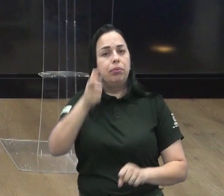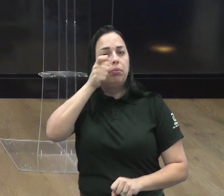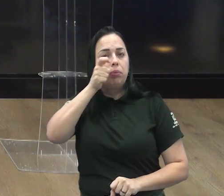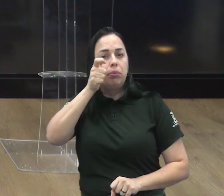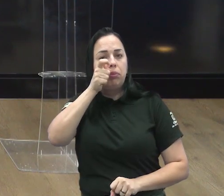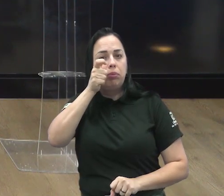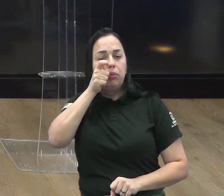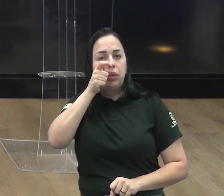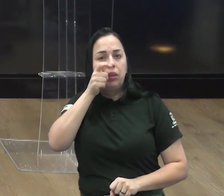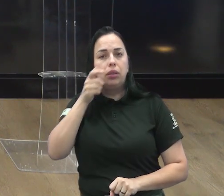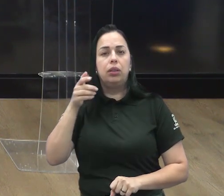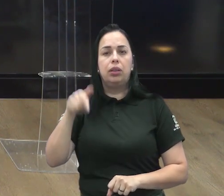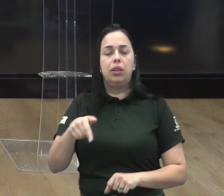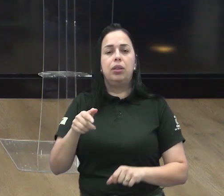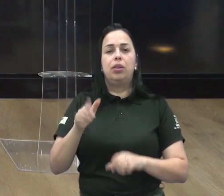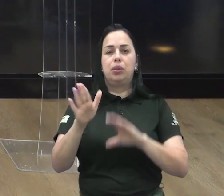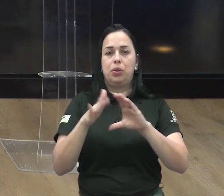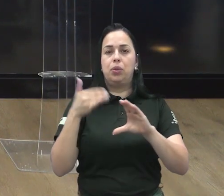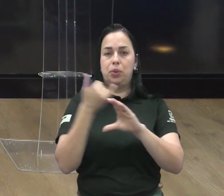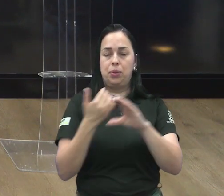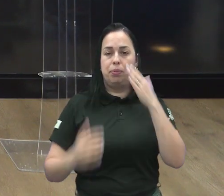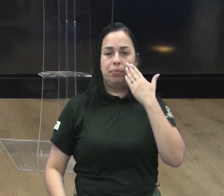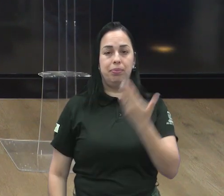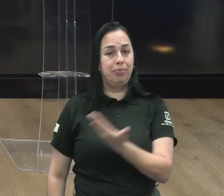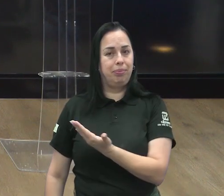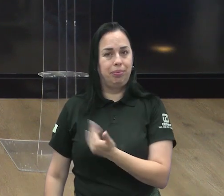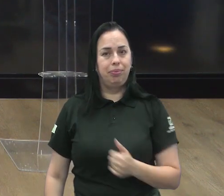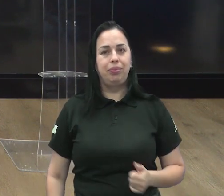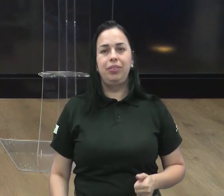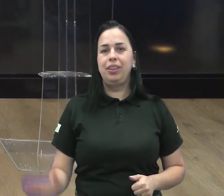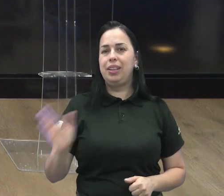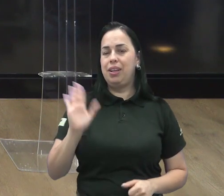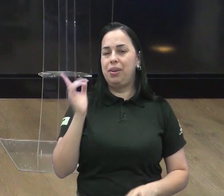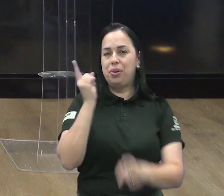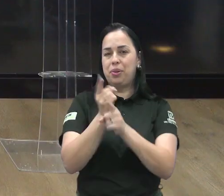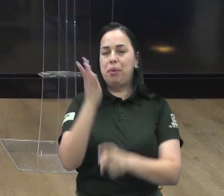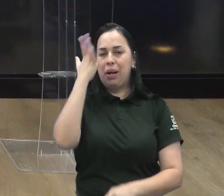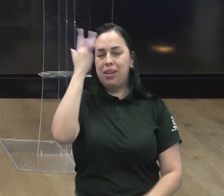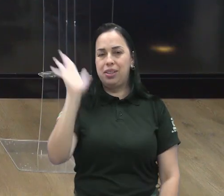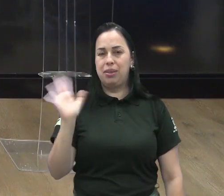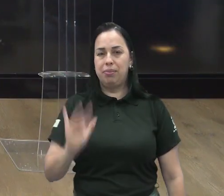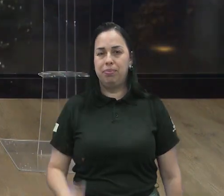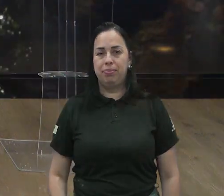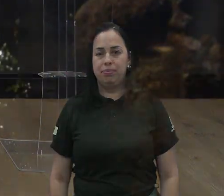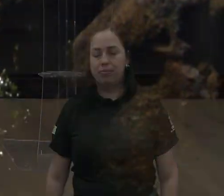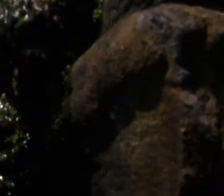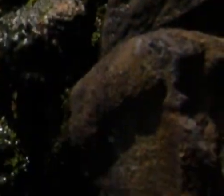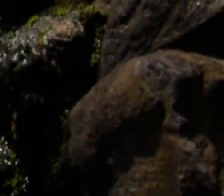acompanhar o trabalho em plenário pelo canal do YouTube da TV Câmara. Até amanhã. Tchau!